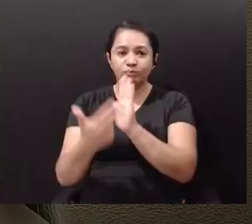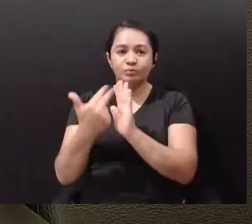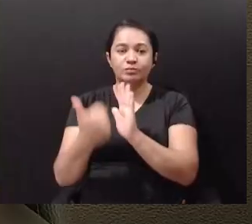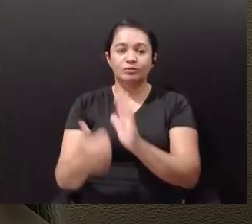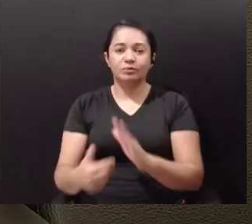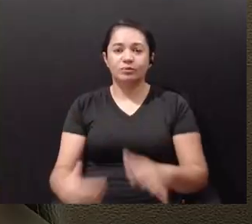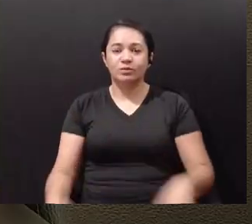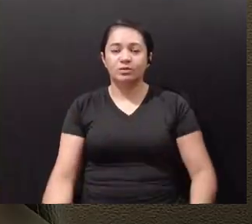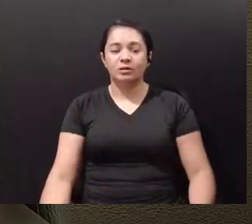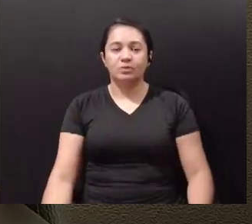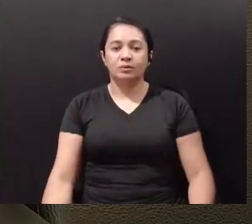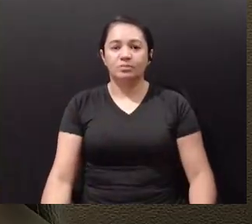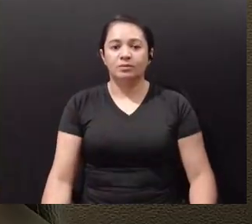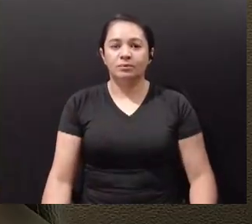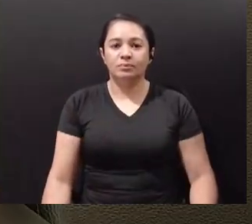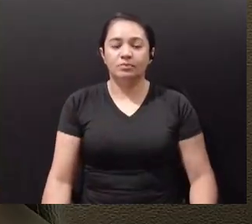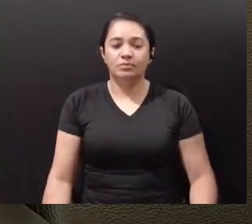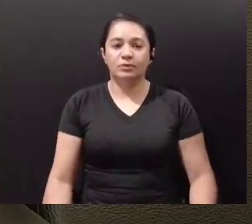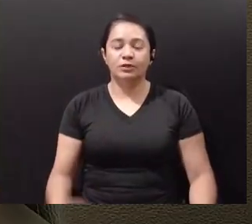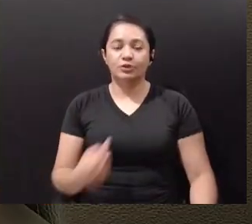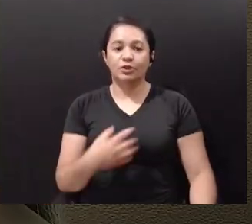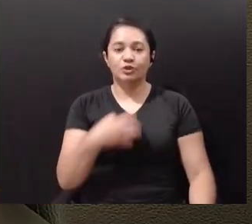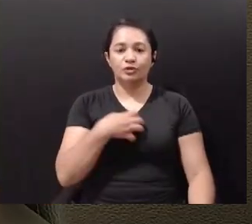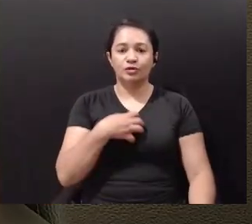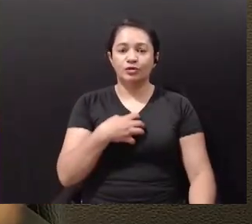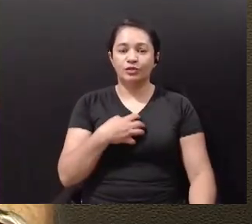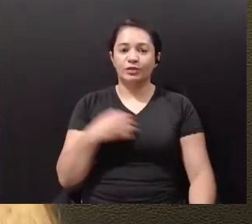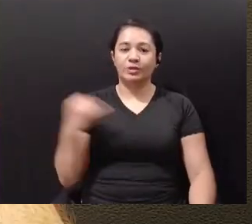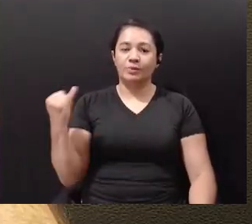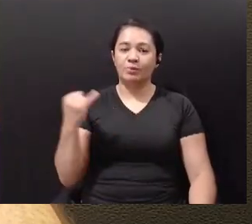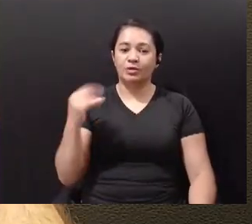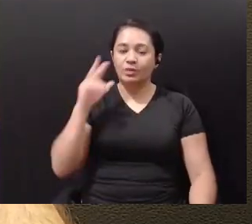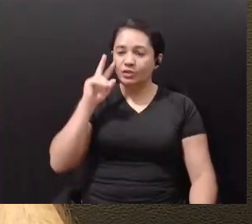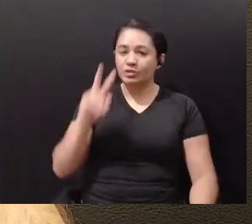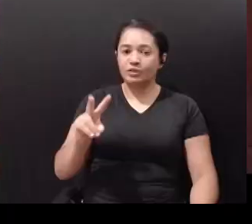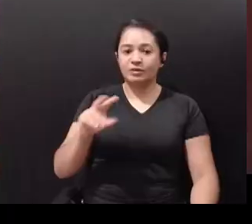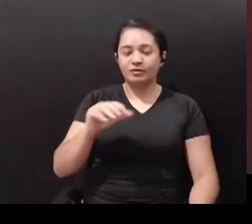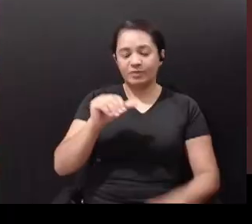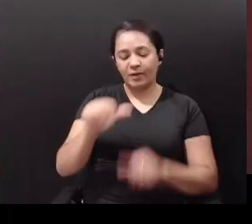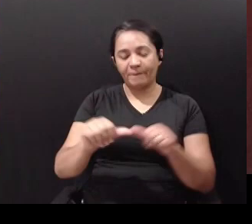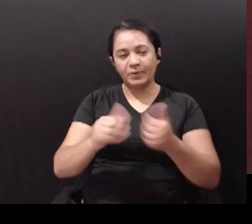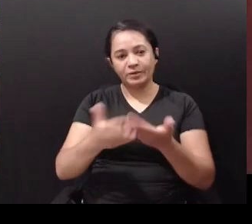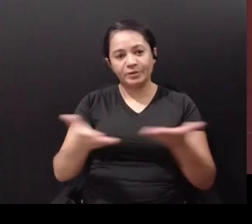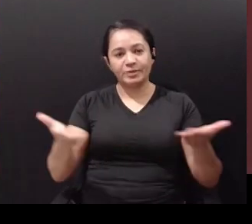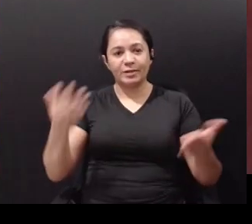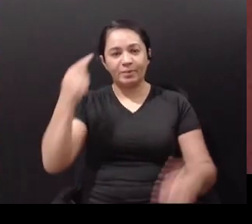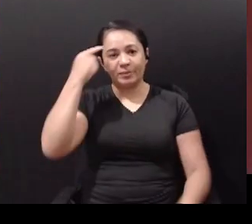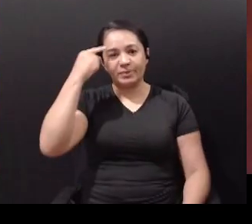a gente está numa posição privilegiada de olhar essas mudanças e pensá-las.